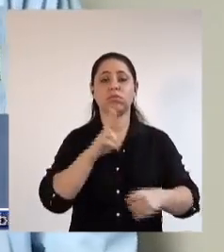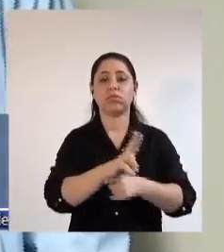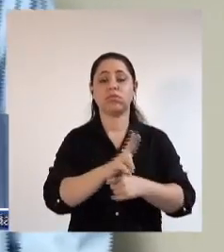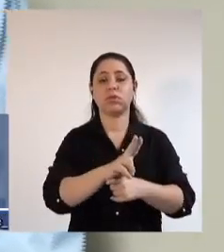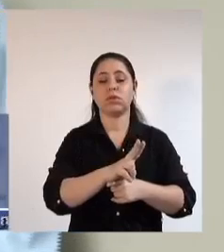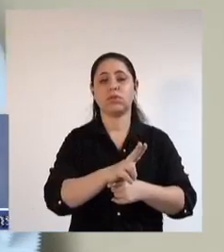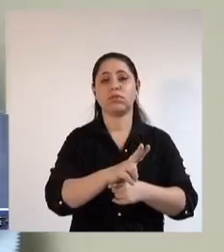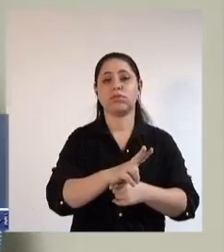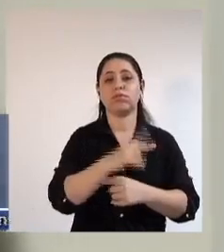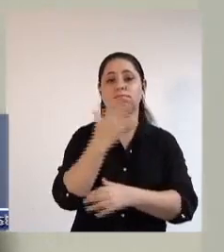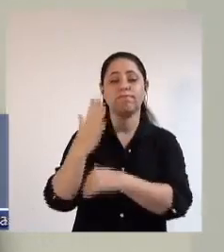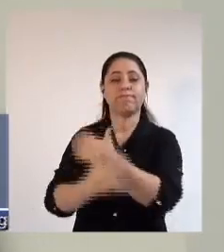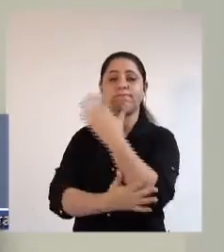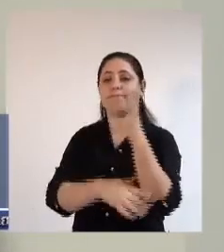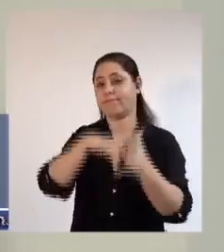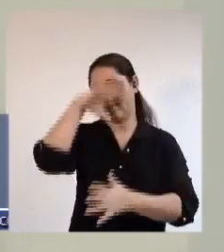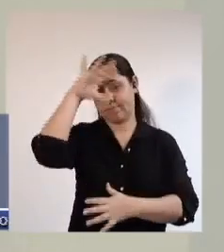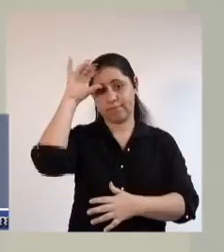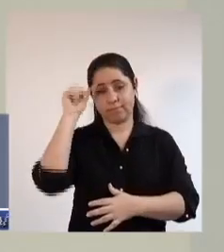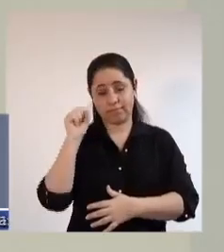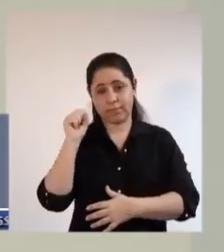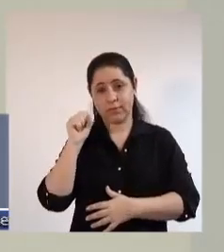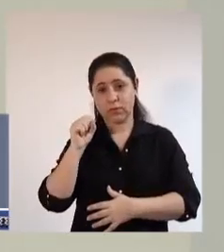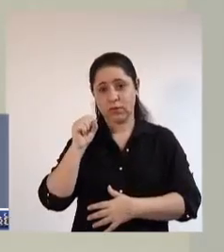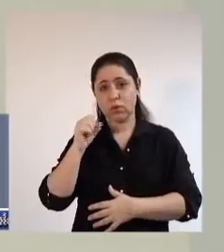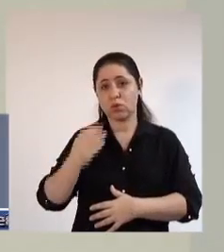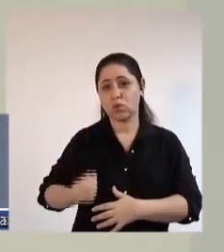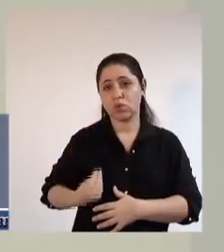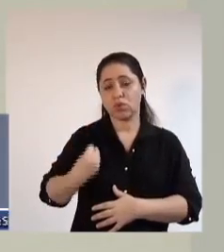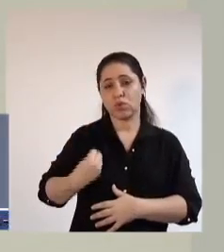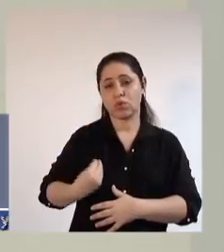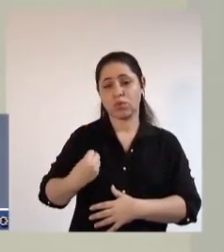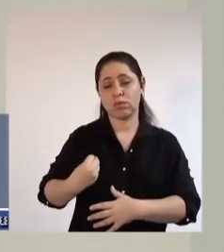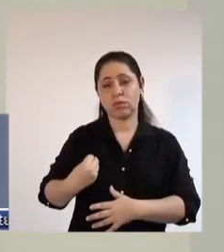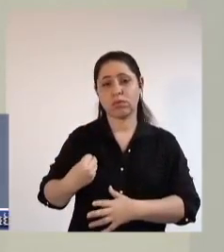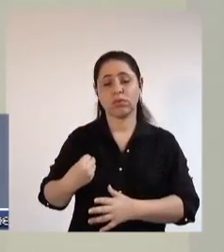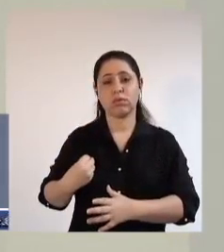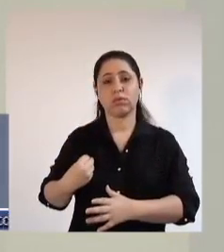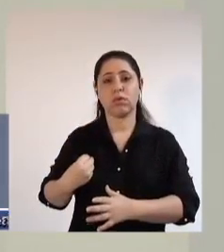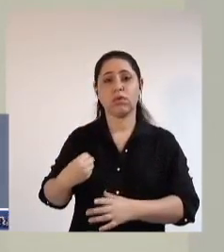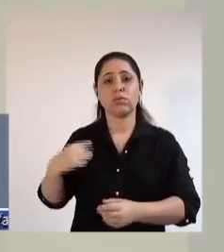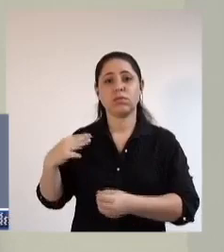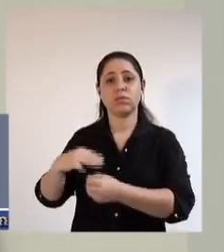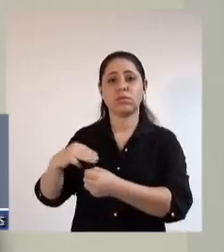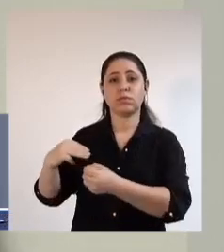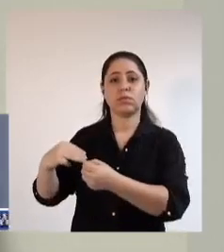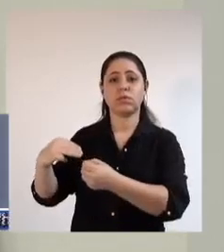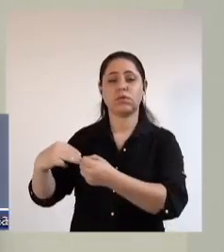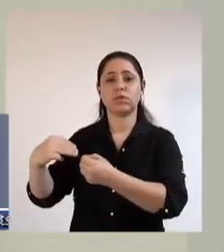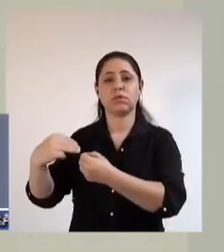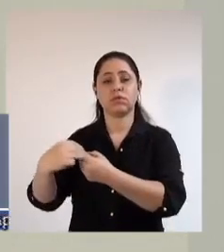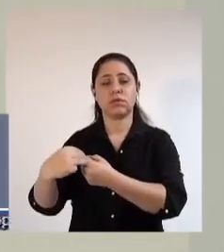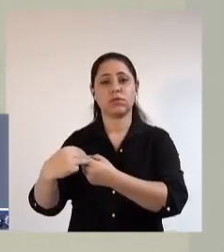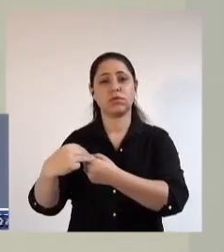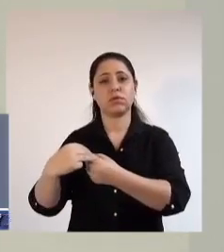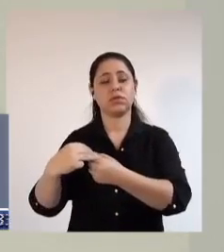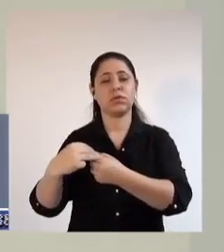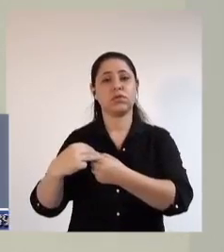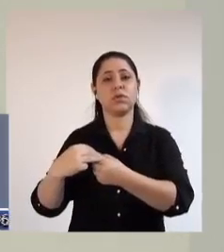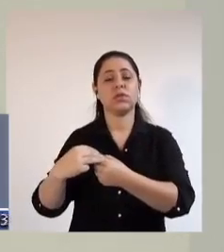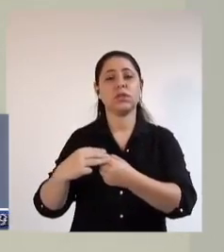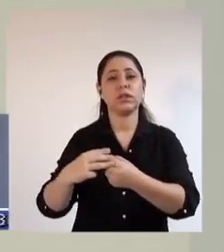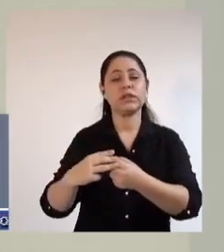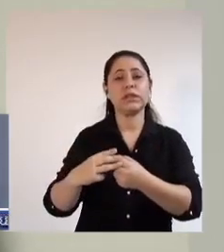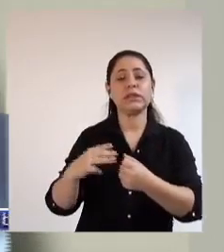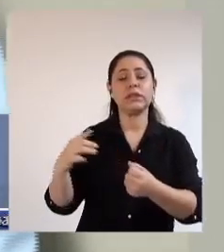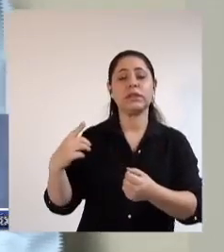sul a gente estava junto no município de jateí e uma das coisas que nós já identificamos de pronto e junto com a